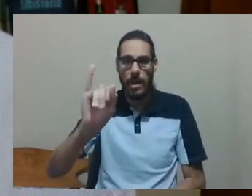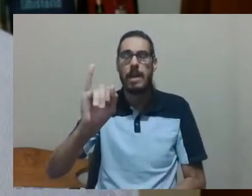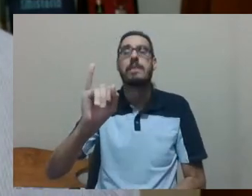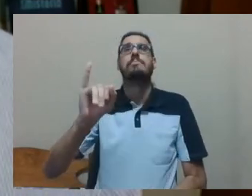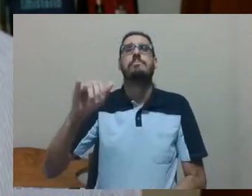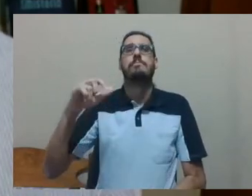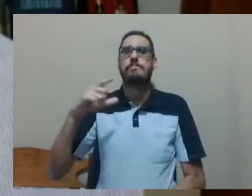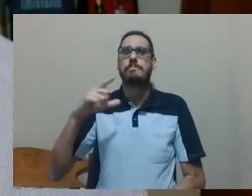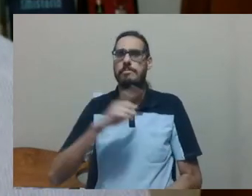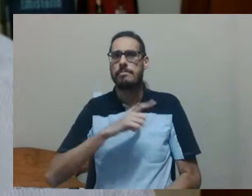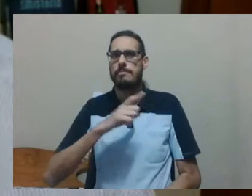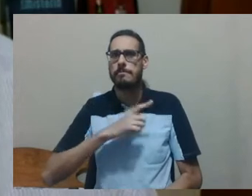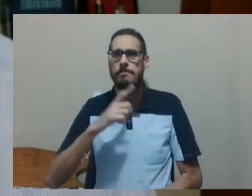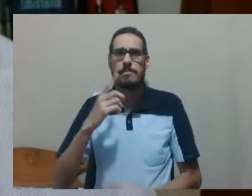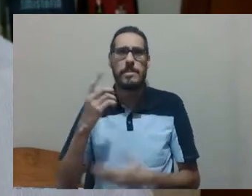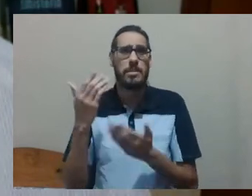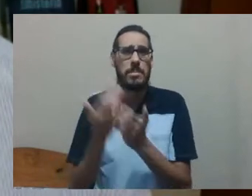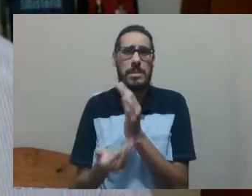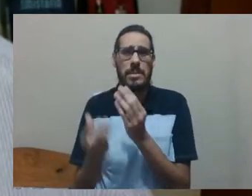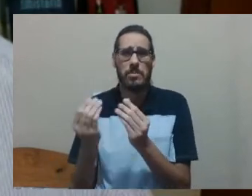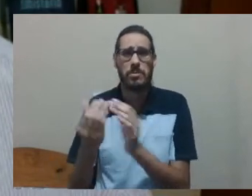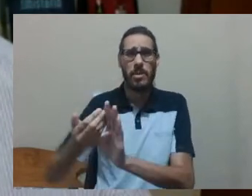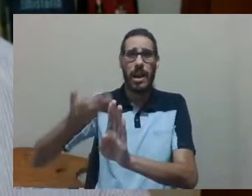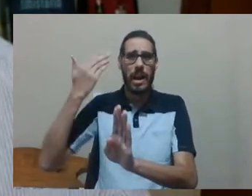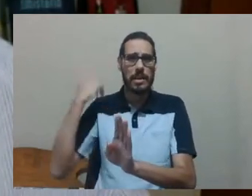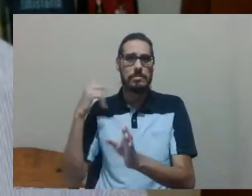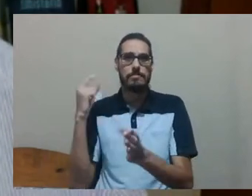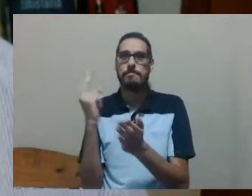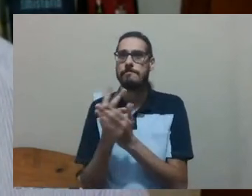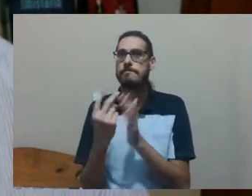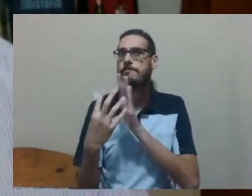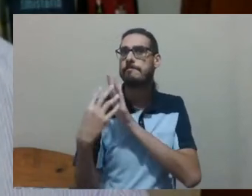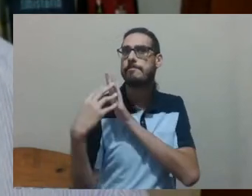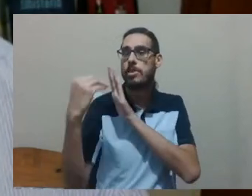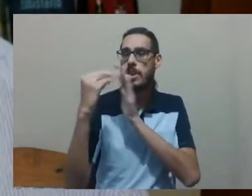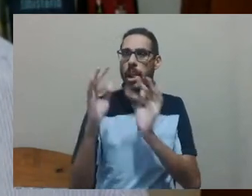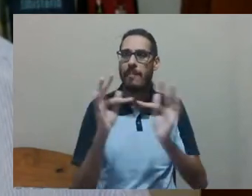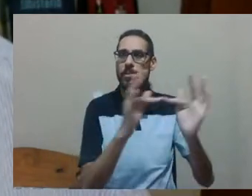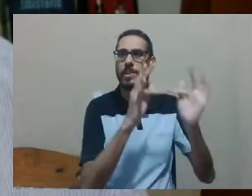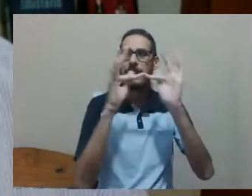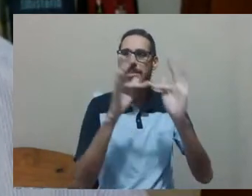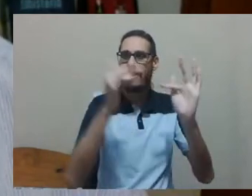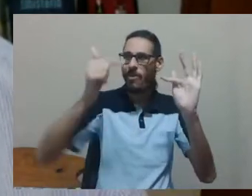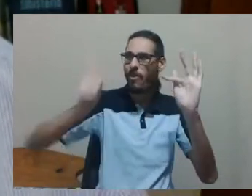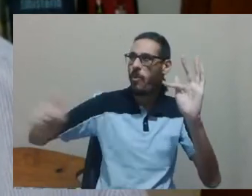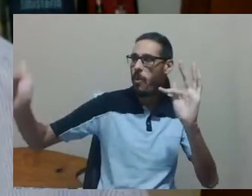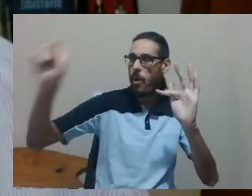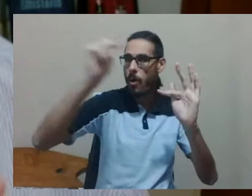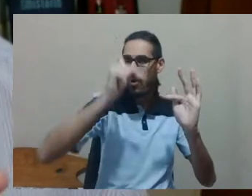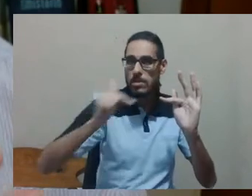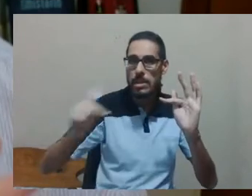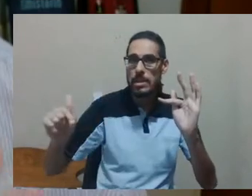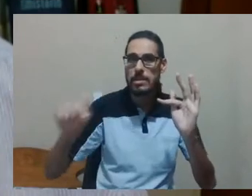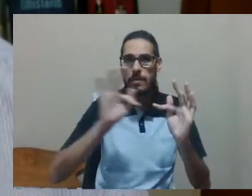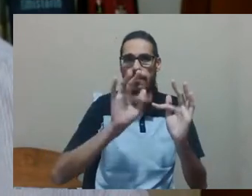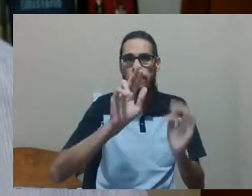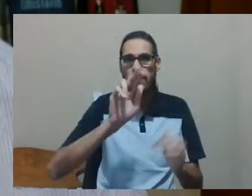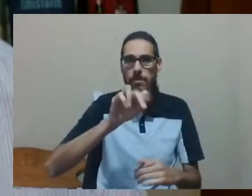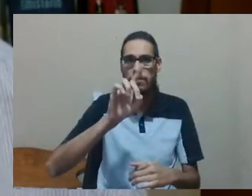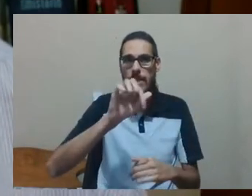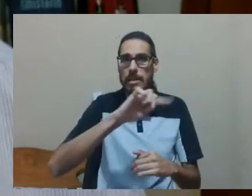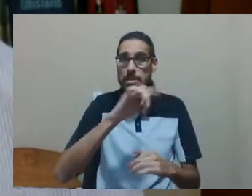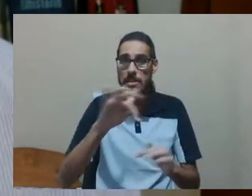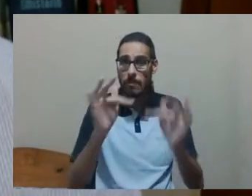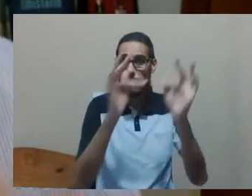era sempre um exemplo colocado entre todas as fundações brasileiras, ela perdeu muito da